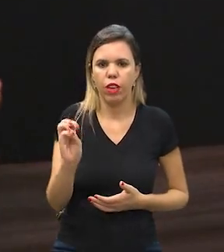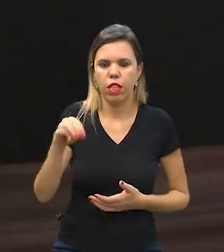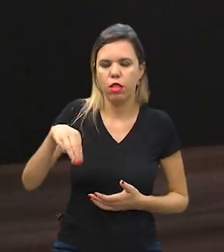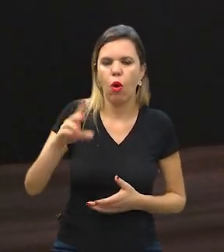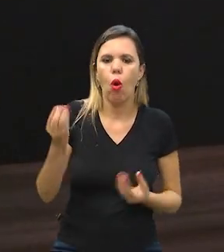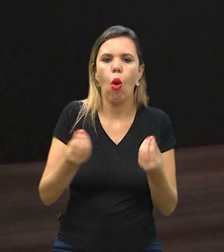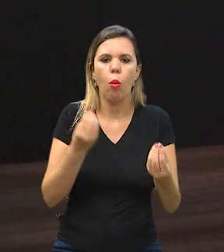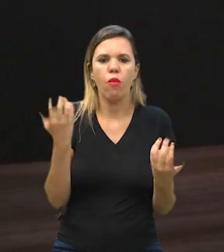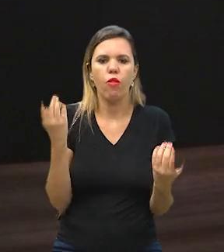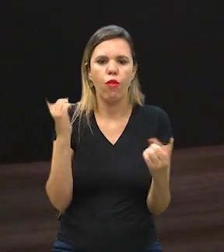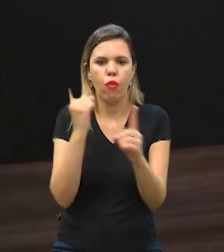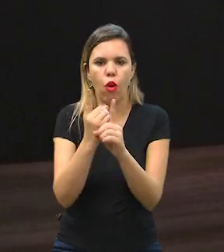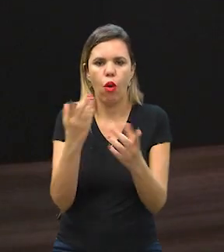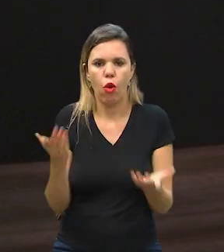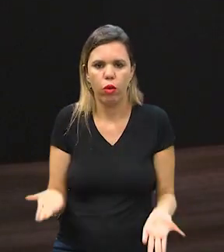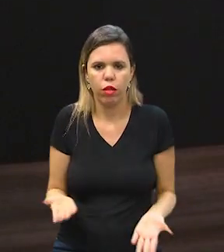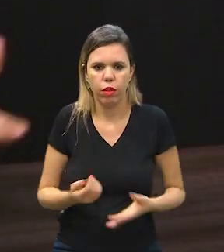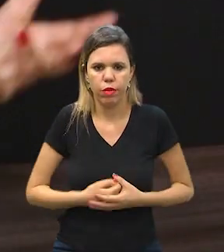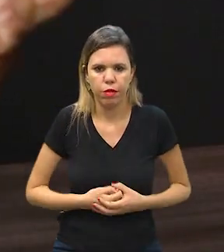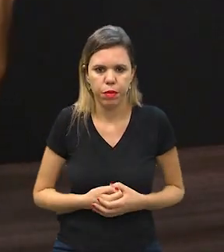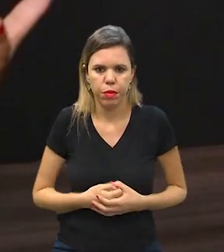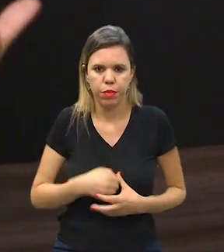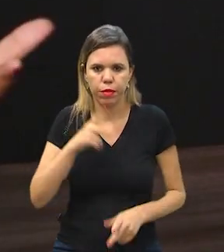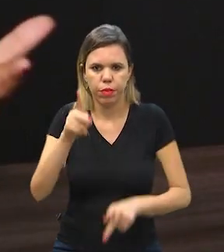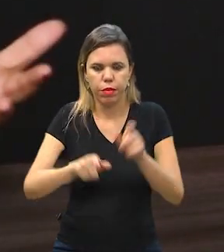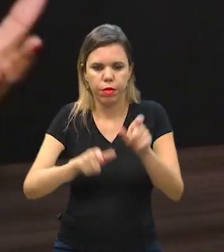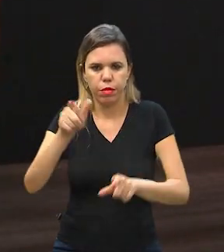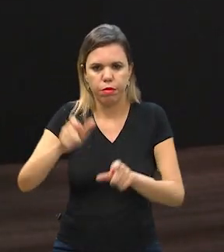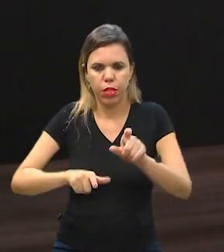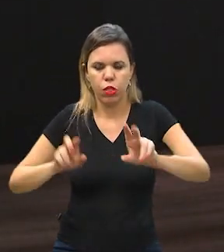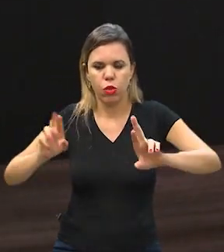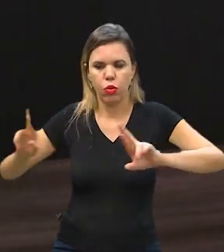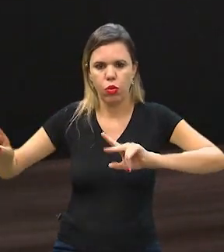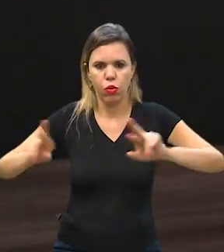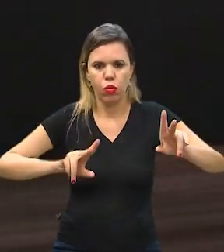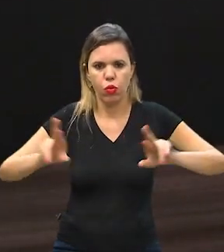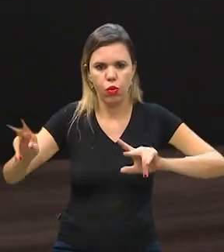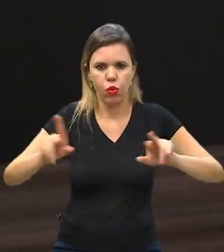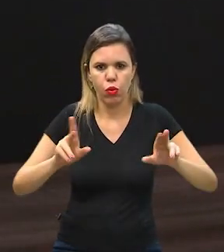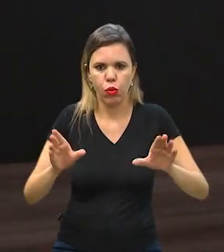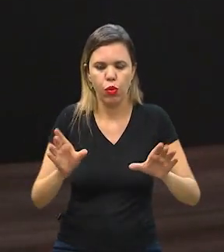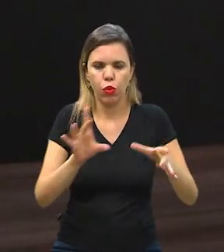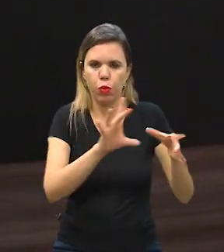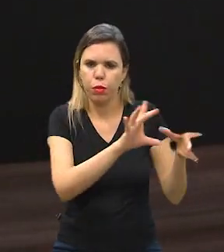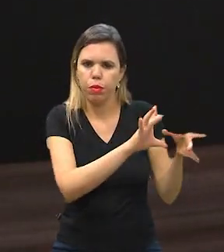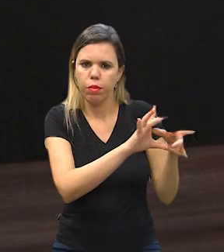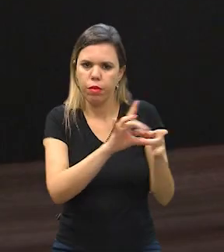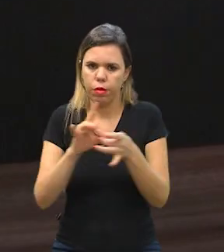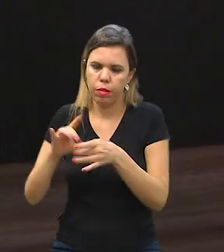foi encontrar, então, pessoas tão diferentes naquele